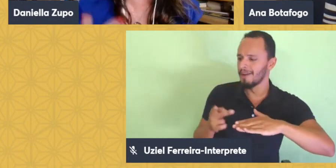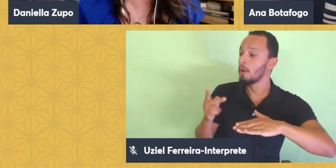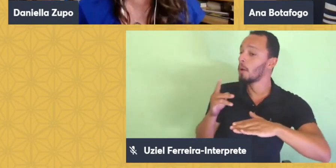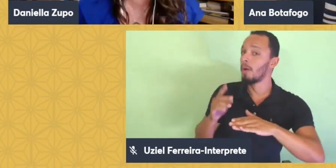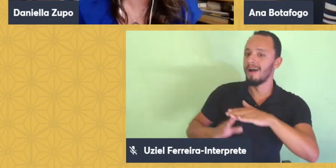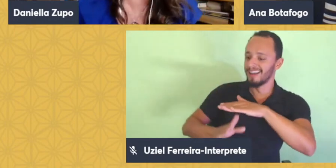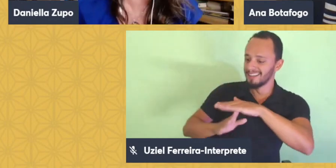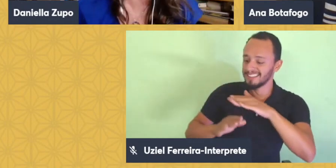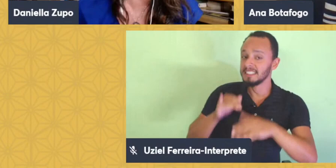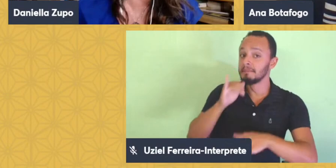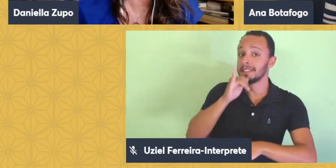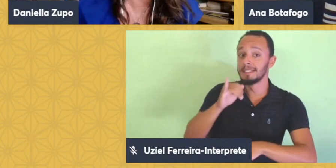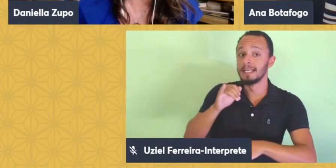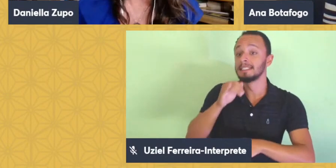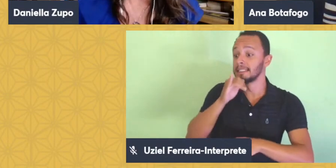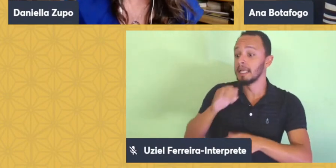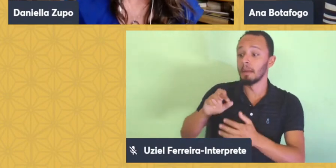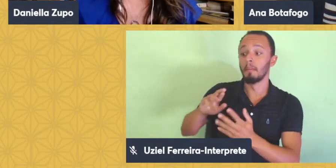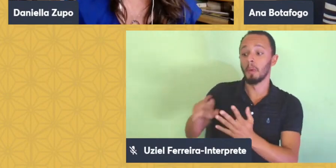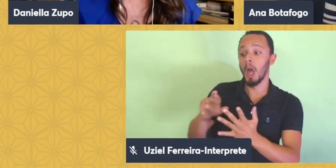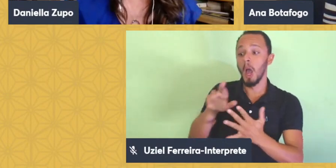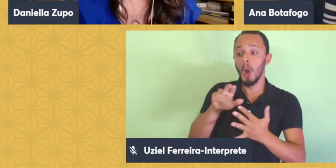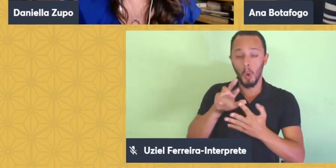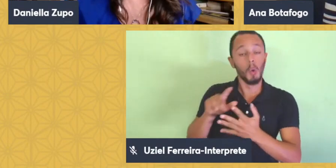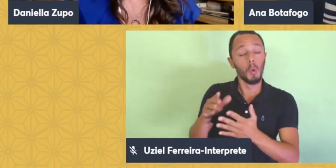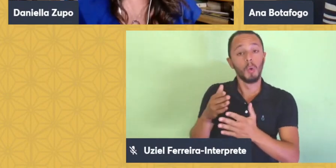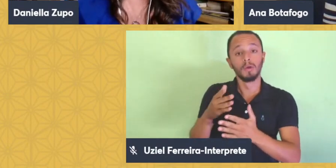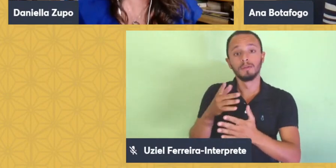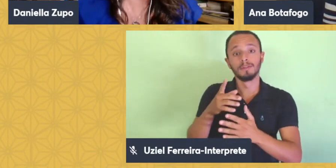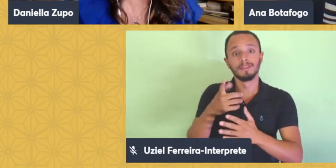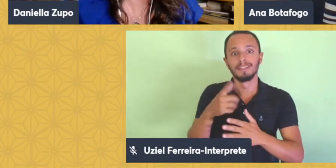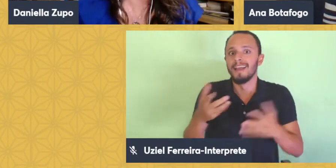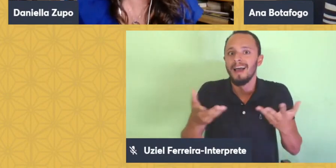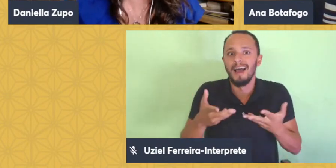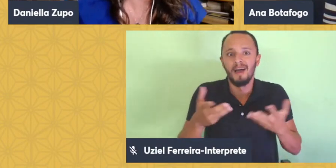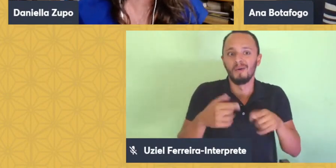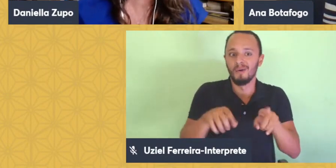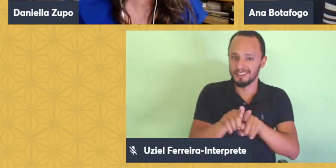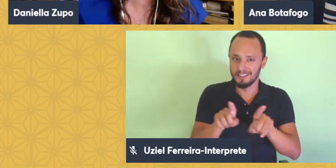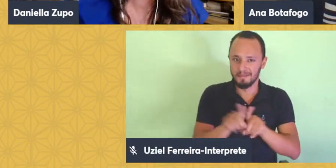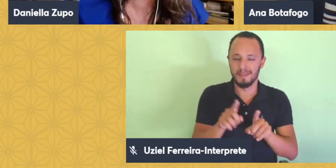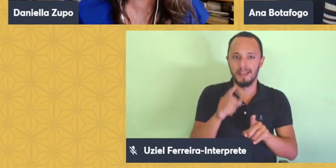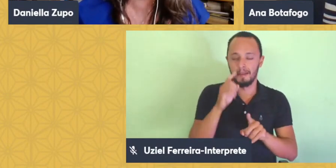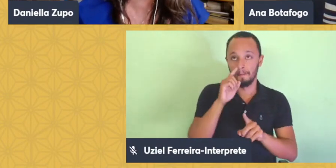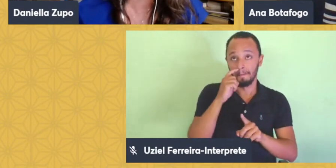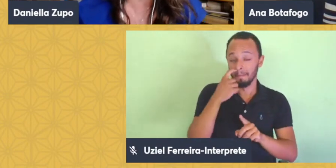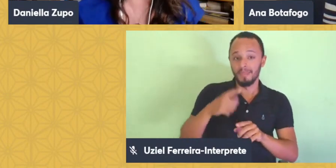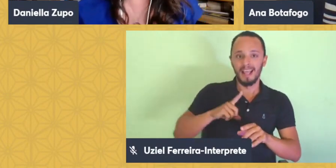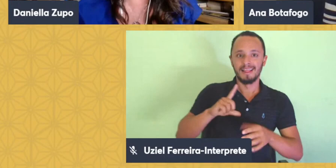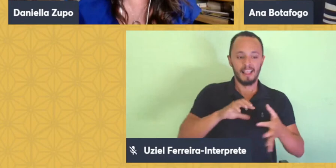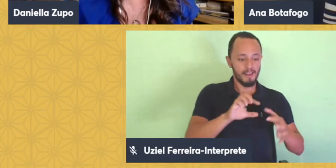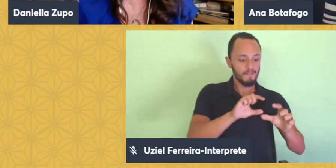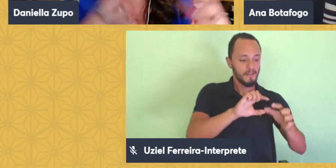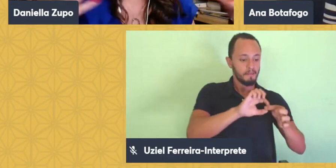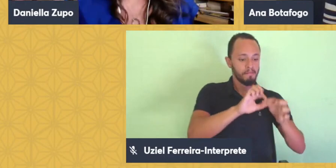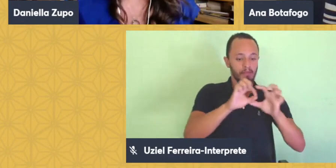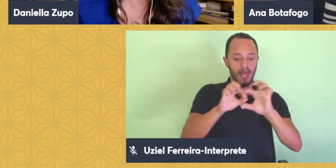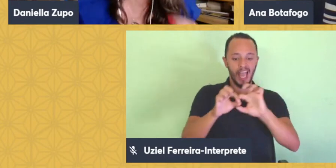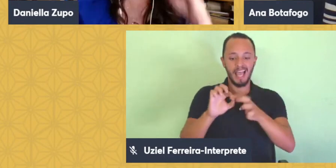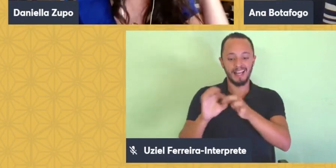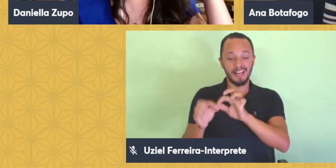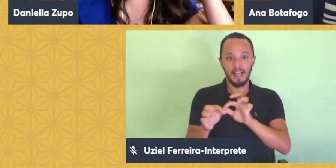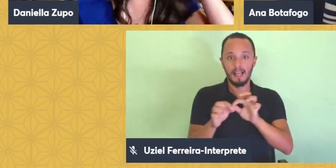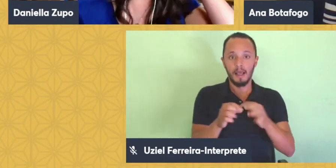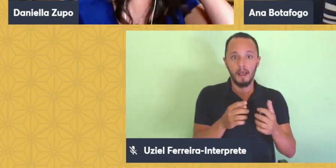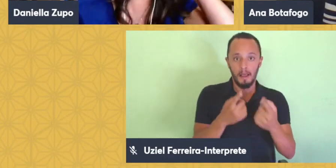importantes mesmo a gente recentemente assistiu aí esse verdadeiro espetáculo do Brasil nas paraolimpíadas e esses